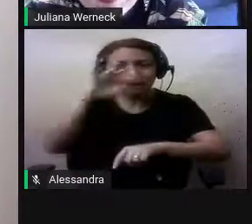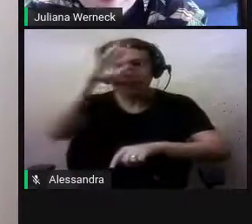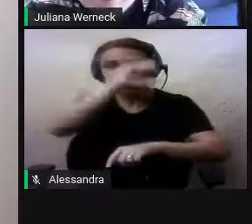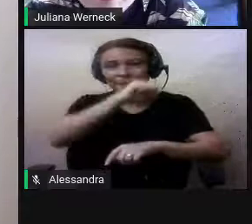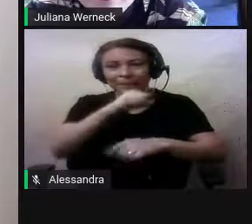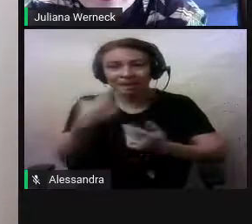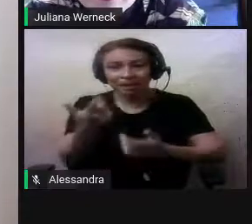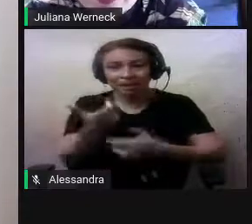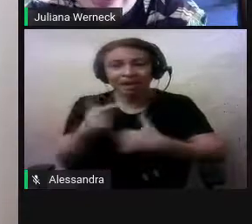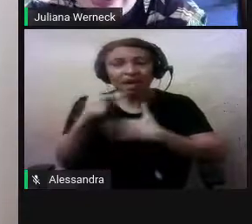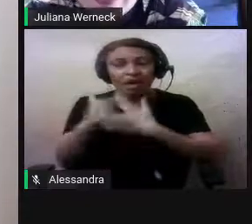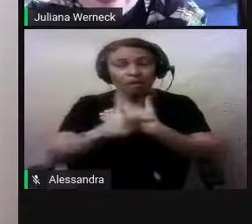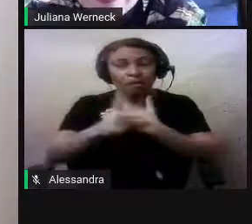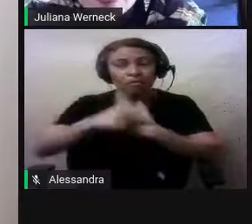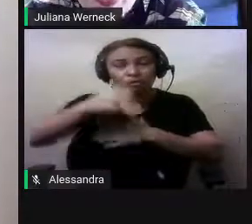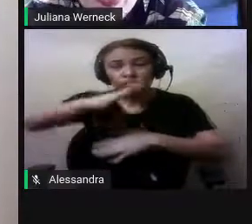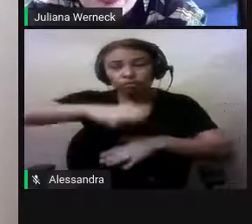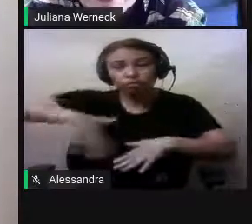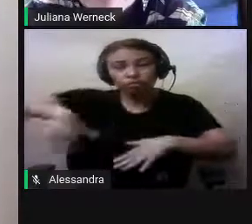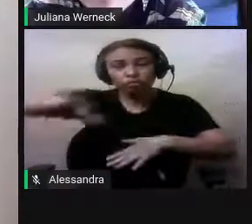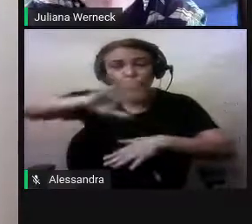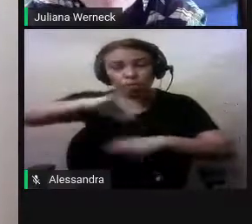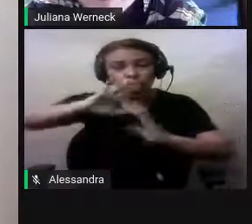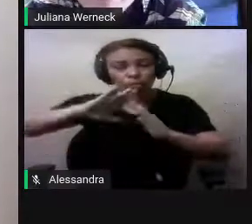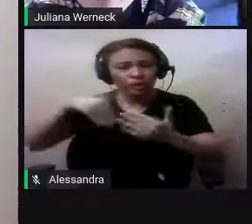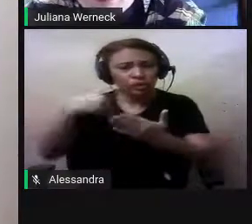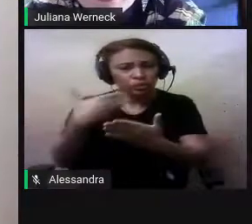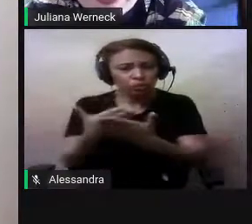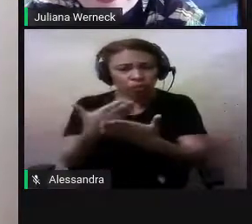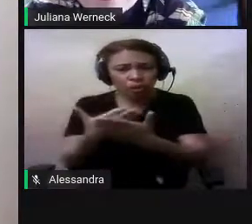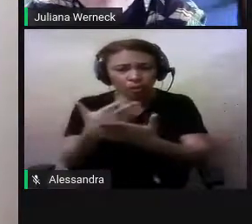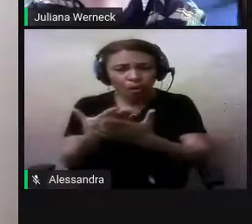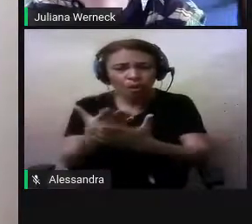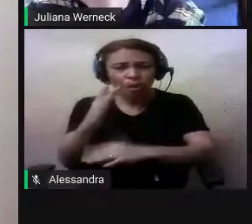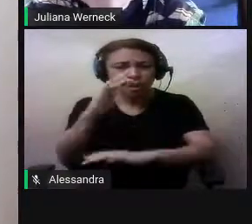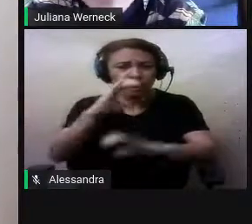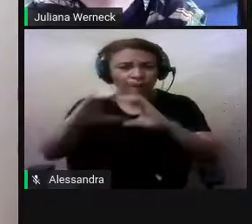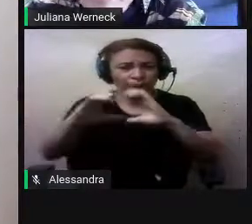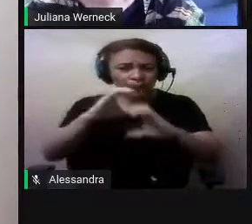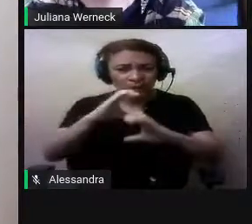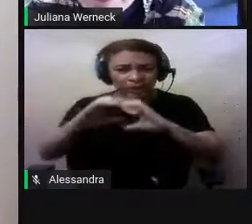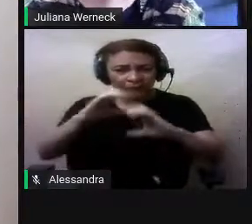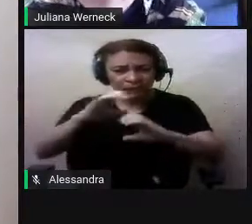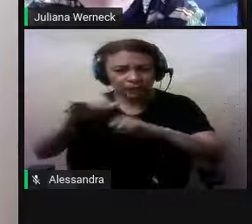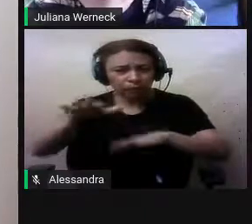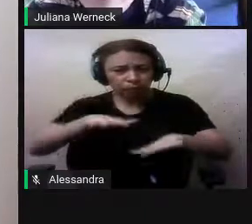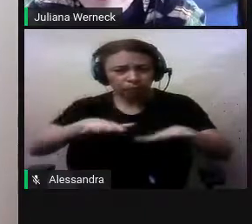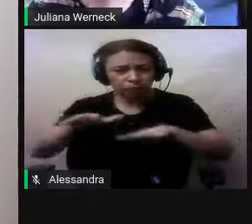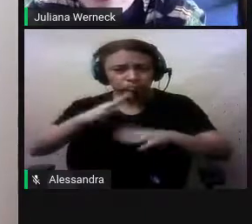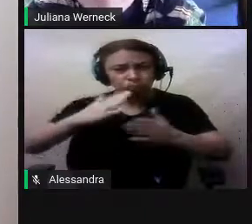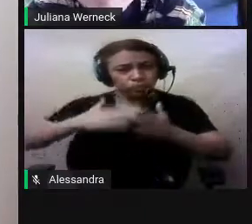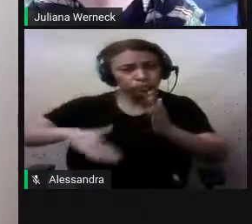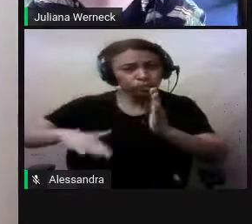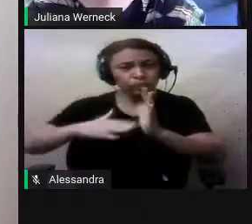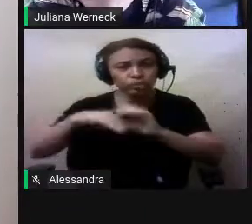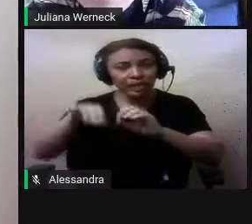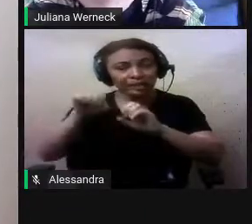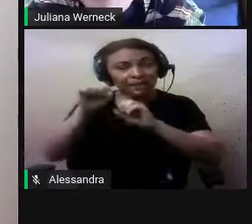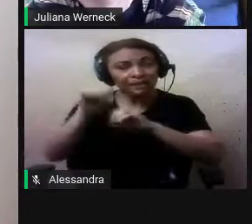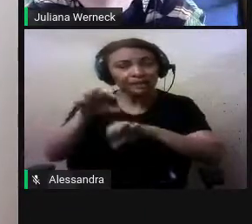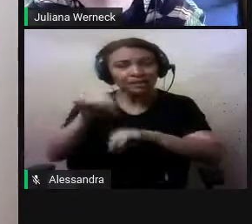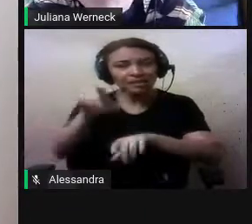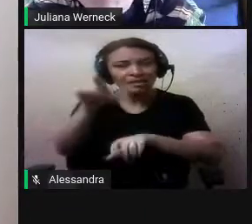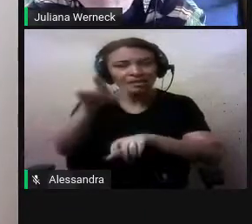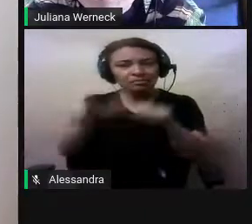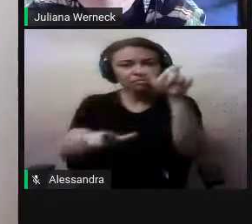um papel de todos, né, das escolas, dos meios de comunicação, né, de educar as pessoas. Não